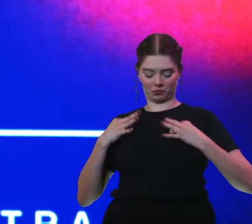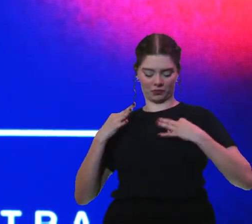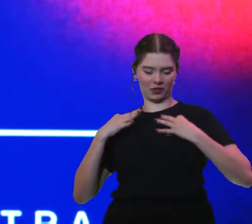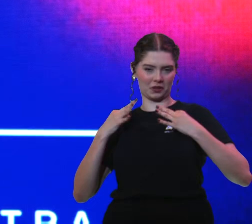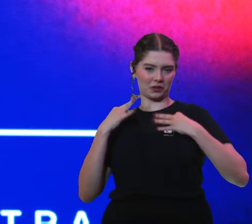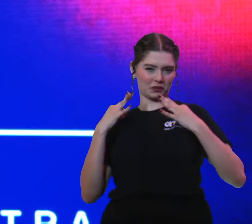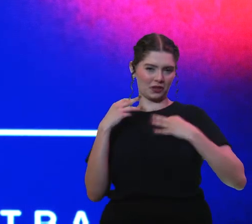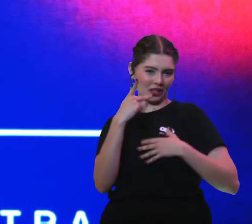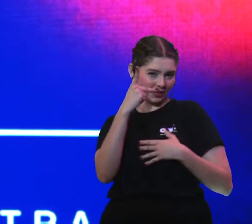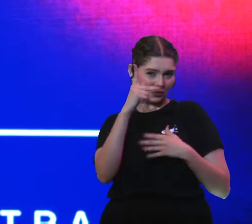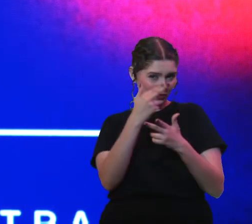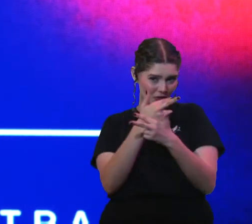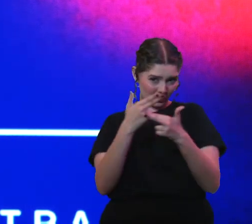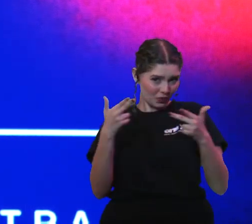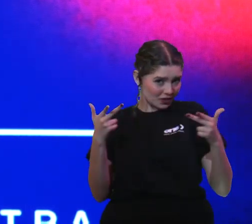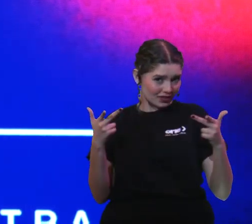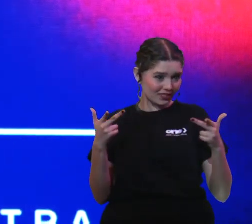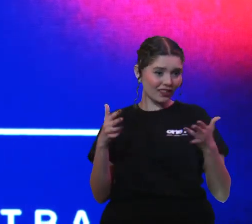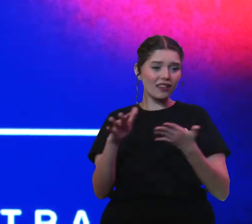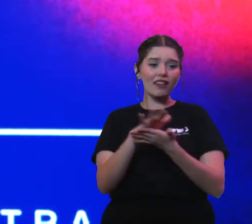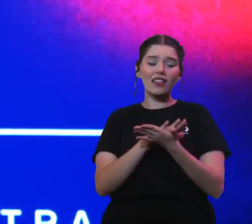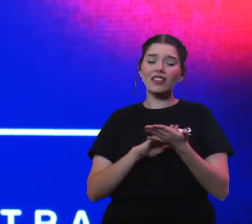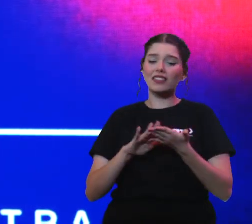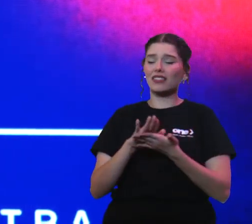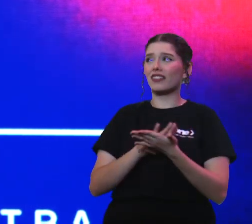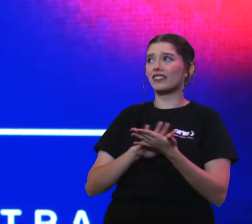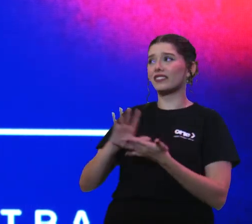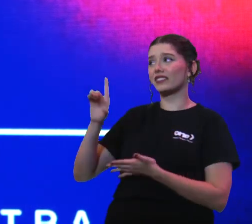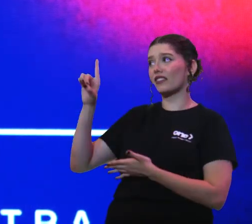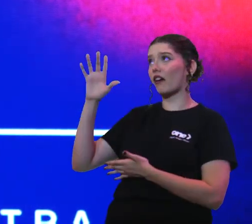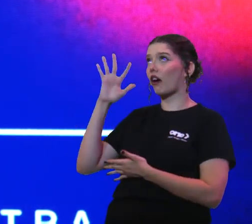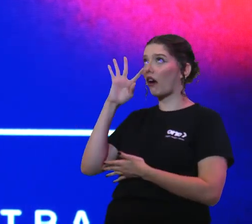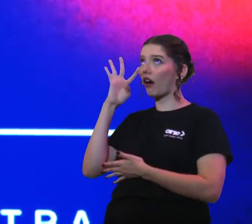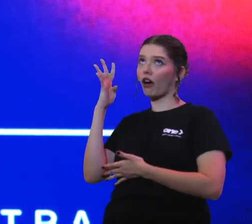bens materiais, nada disso impressiona Deus.